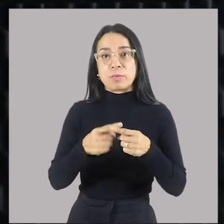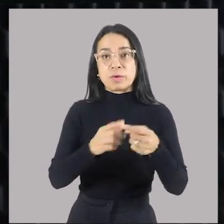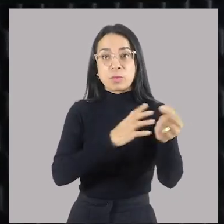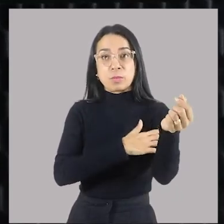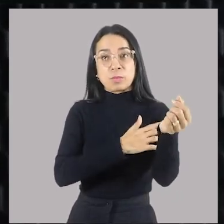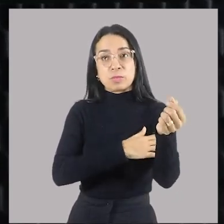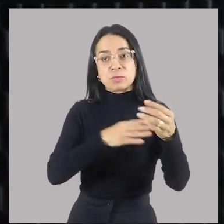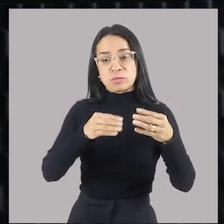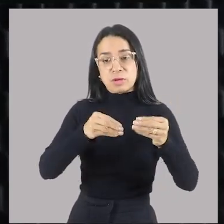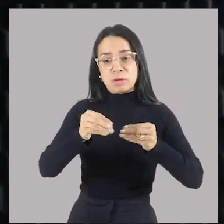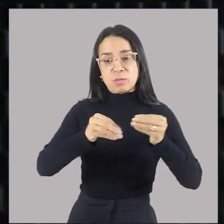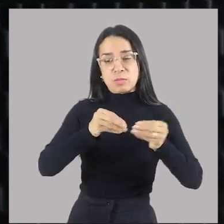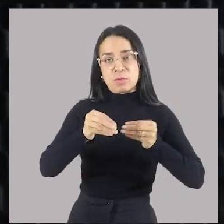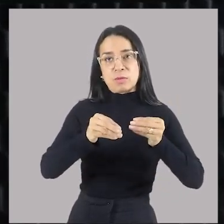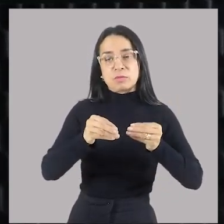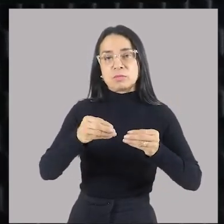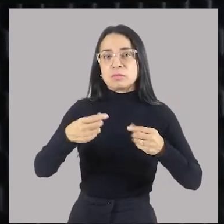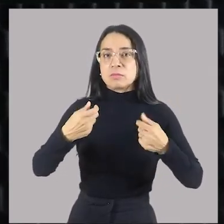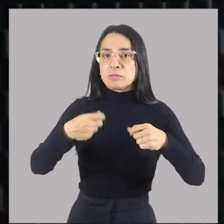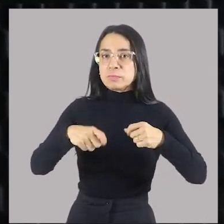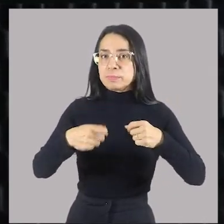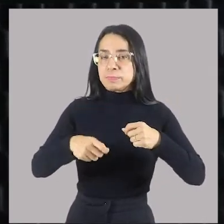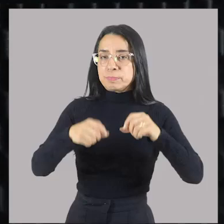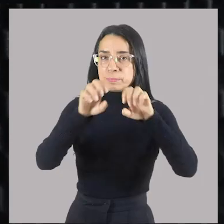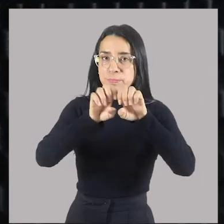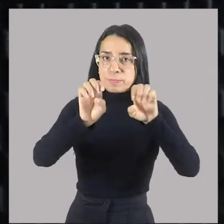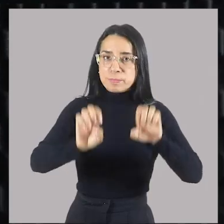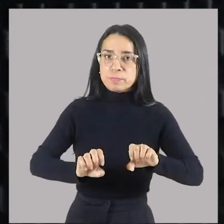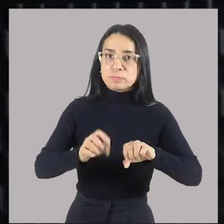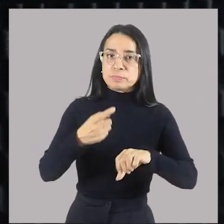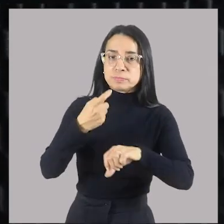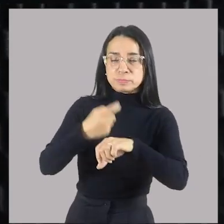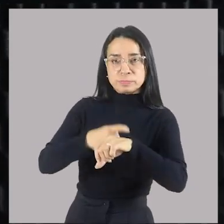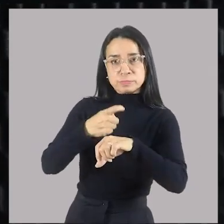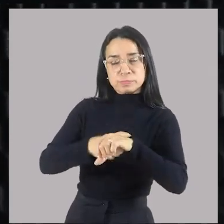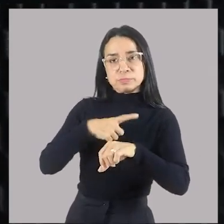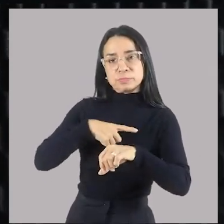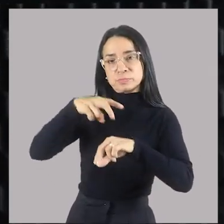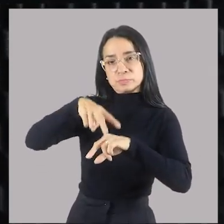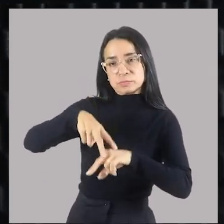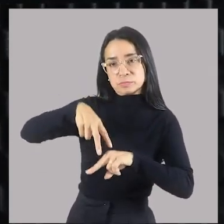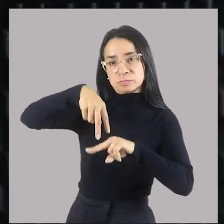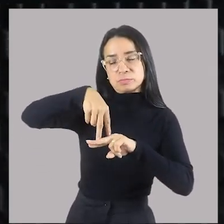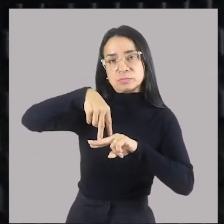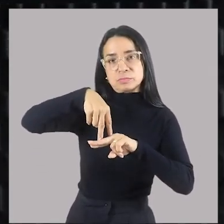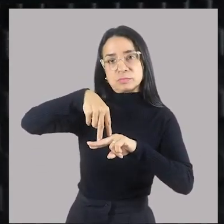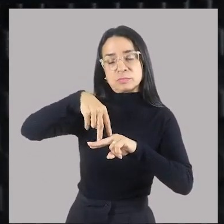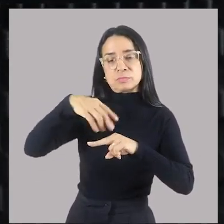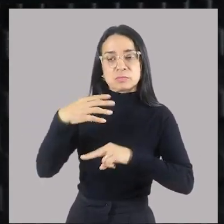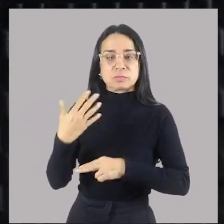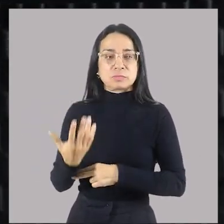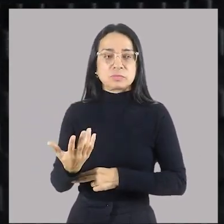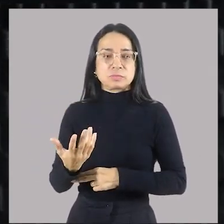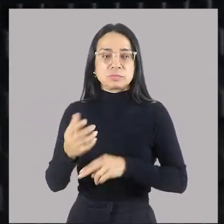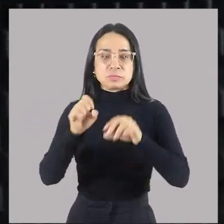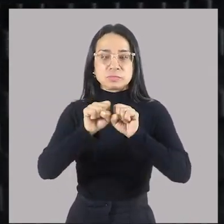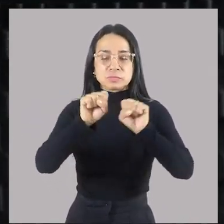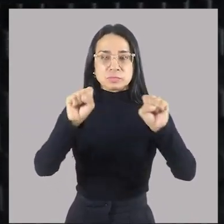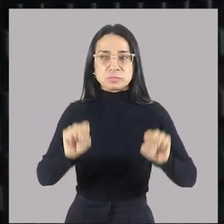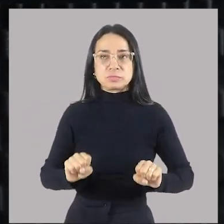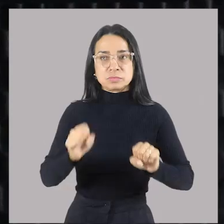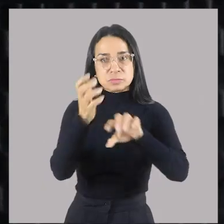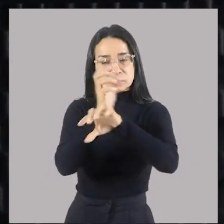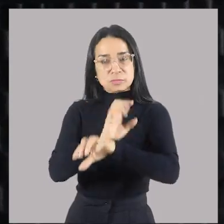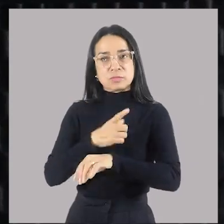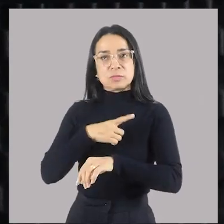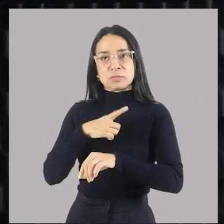ele precisa dessa estrutura sólida para ter essa sustentação. Então o sistema esquelético ele